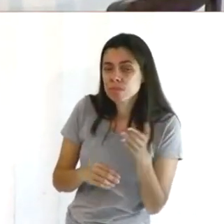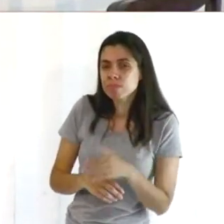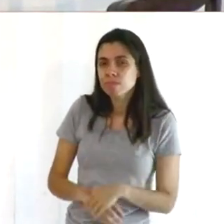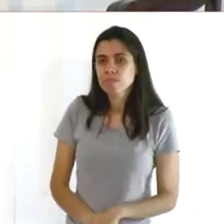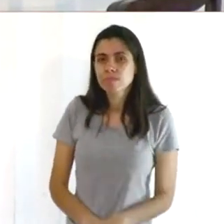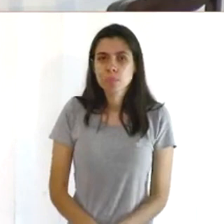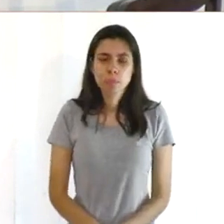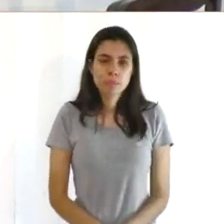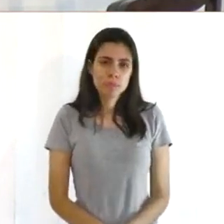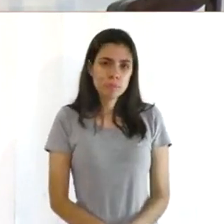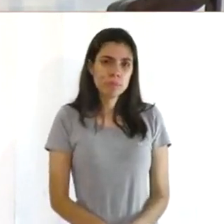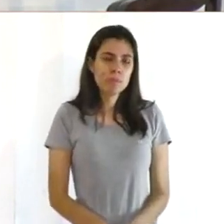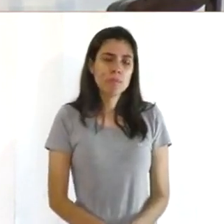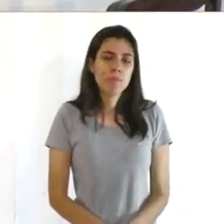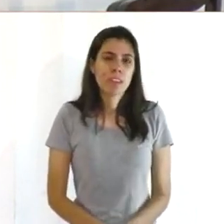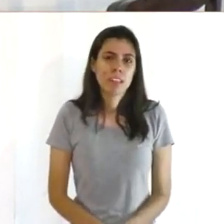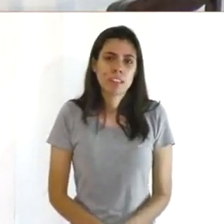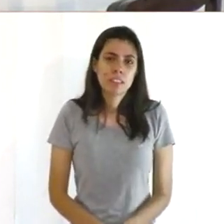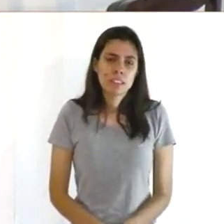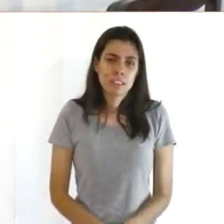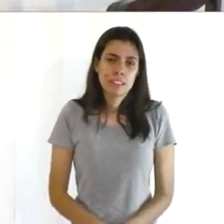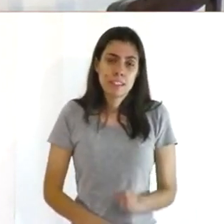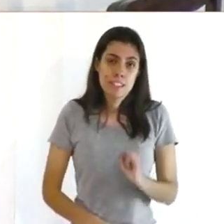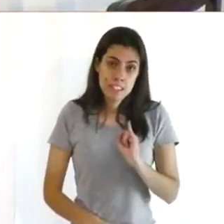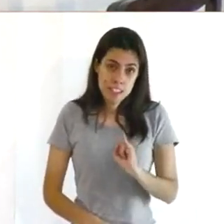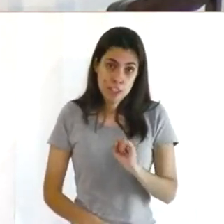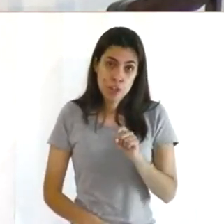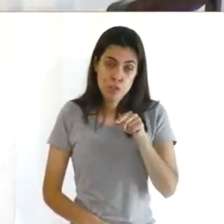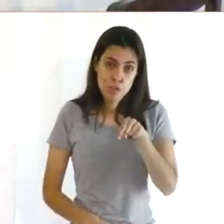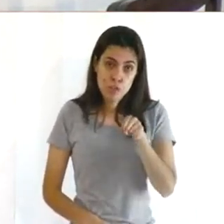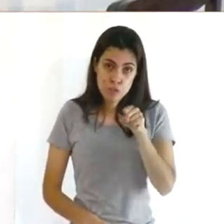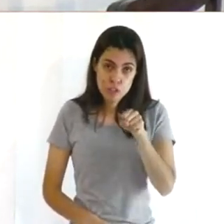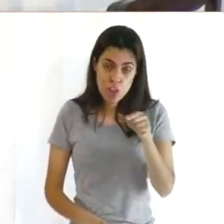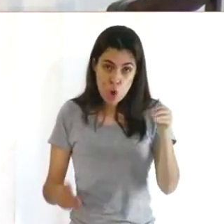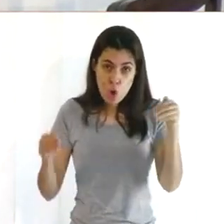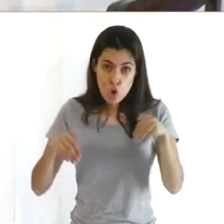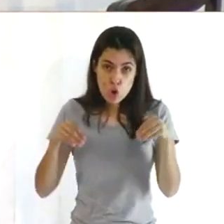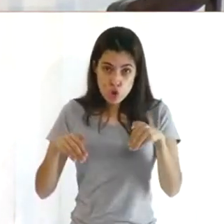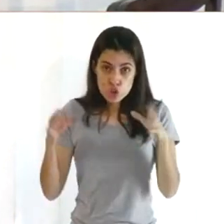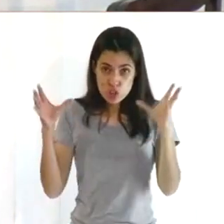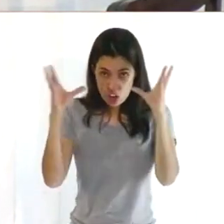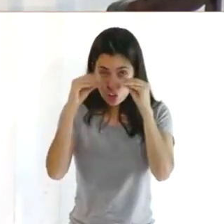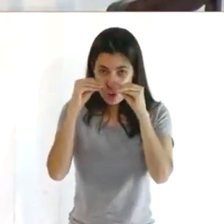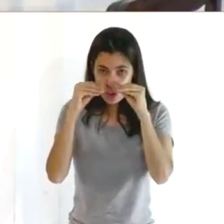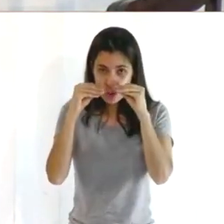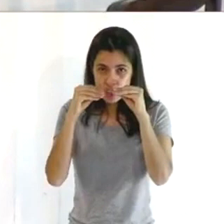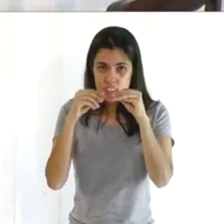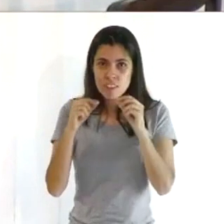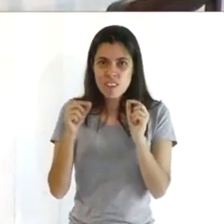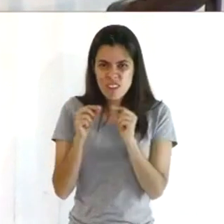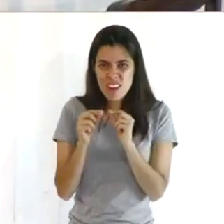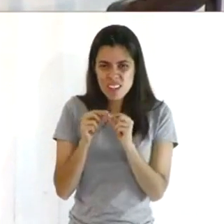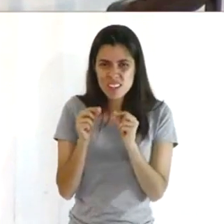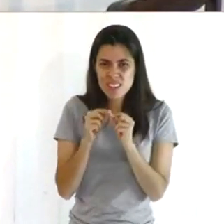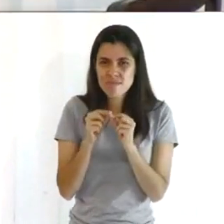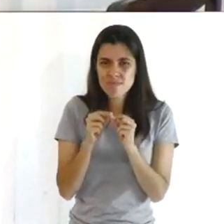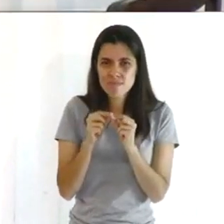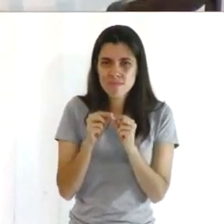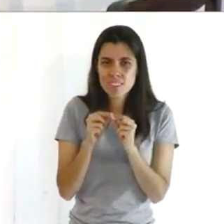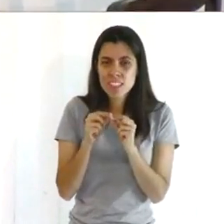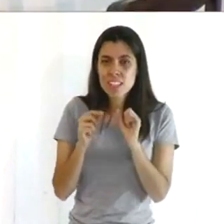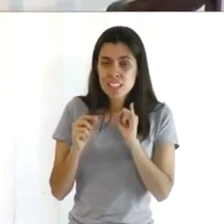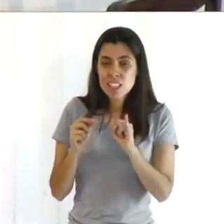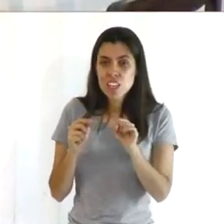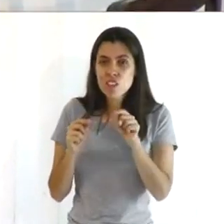Talvez nessa noite você esteja fazendo de novo essa pergunta para Deus. Eu não posso entrar no seu coração agora, nem na sua mente,